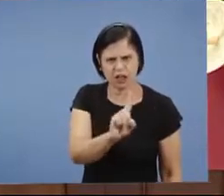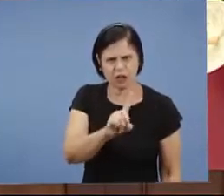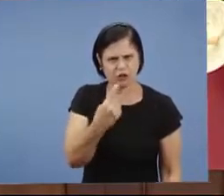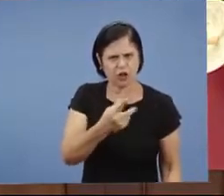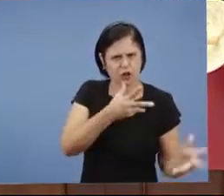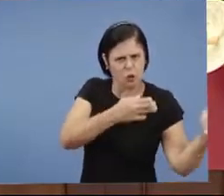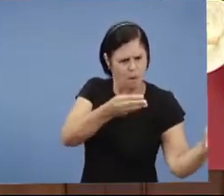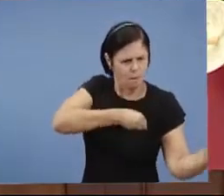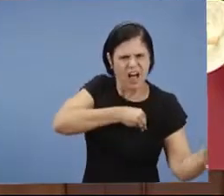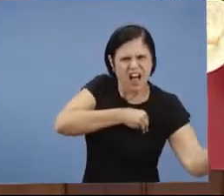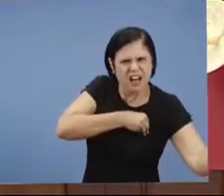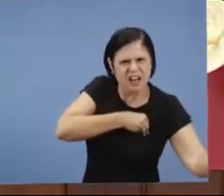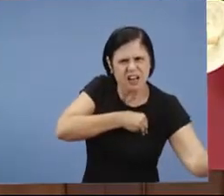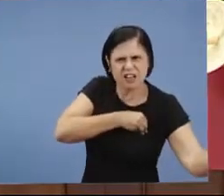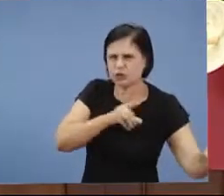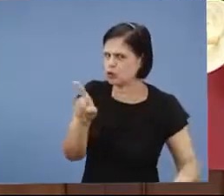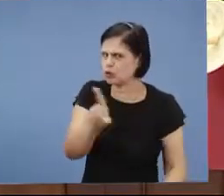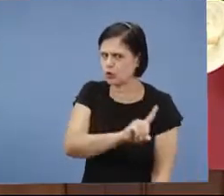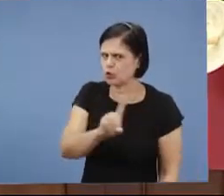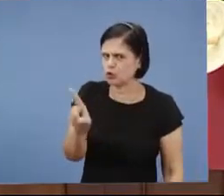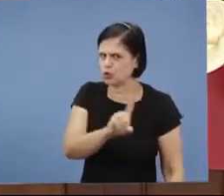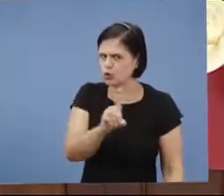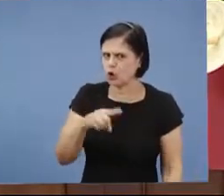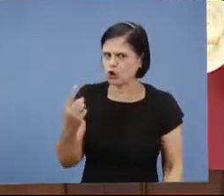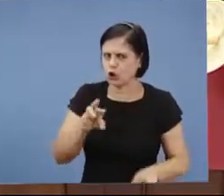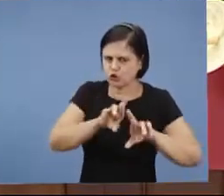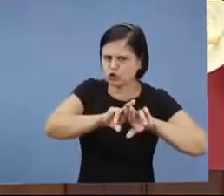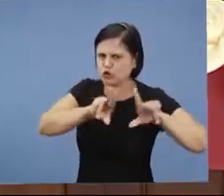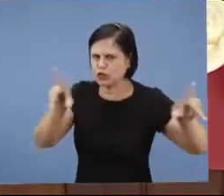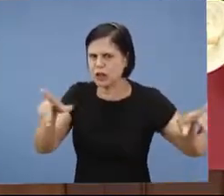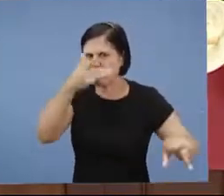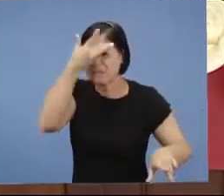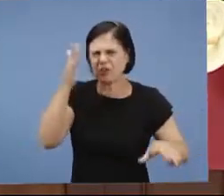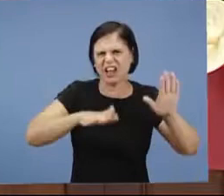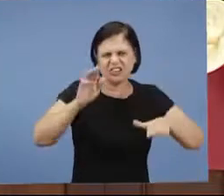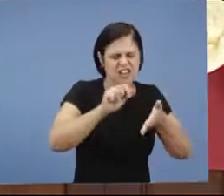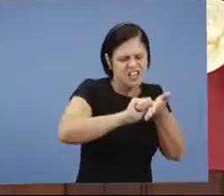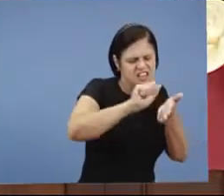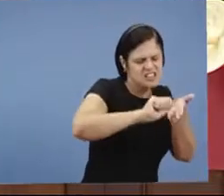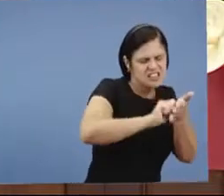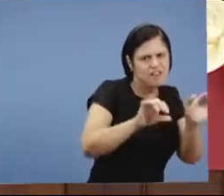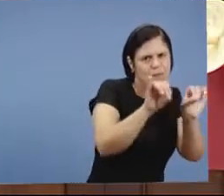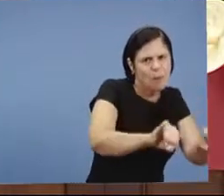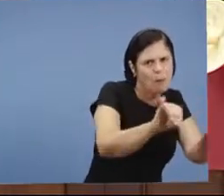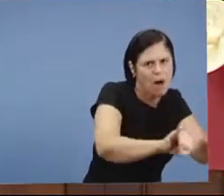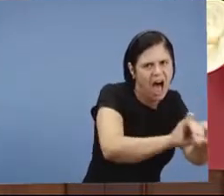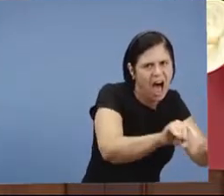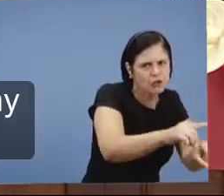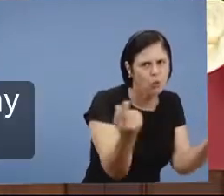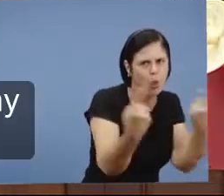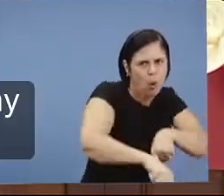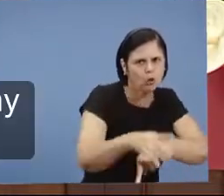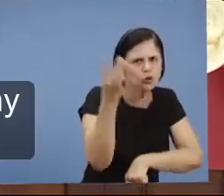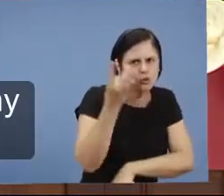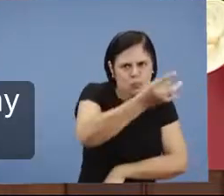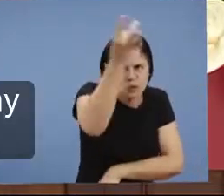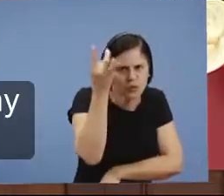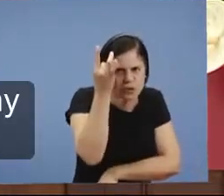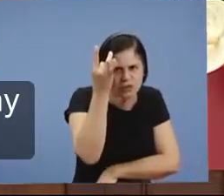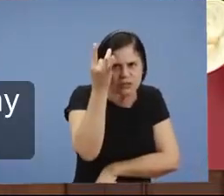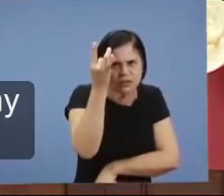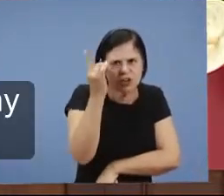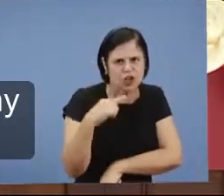pecado? Ortodoxia de que o fulano falou lá, escreveu lá, uma bobagem, eu tenho que atender aquilo, quando o Espírito Santo está